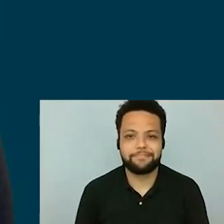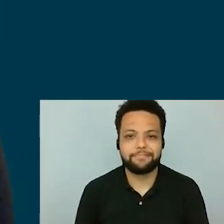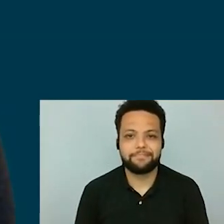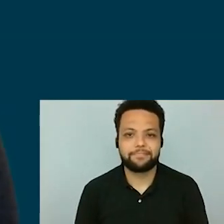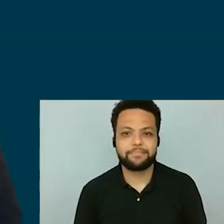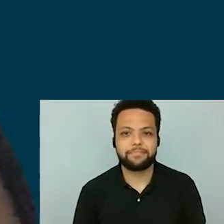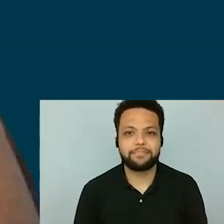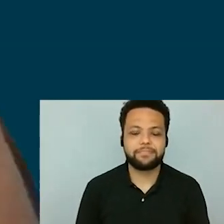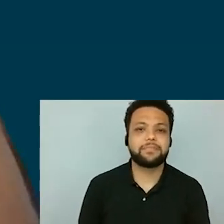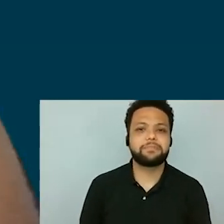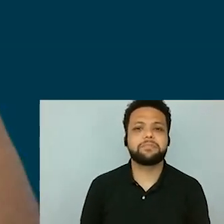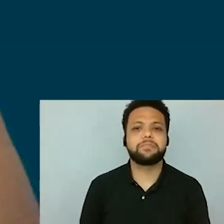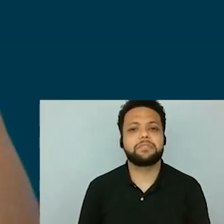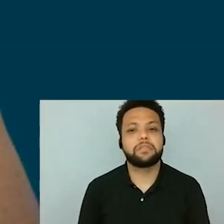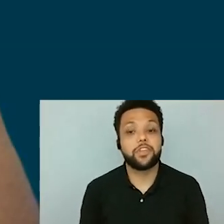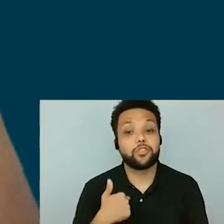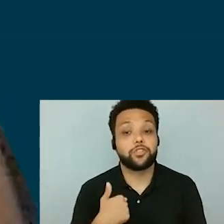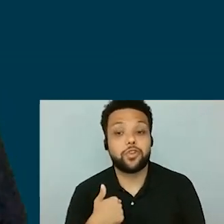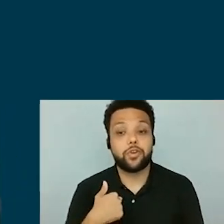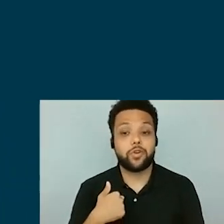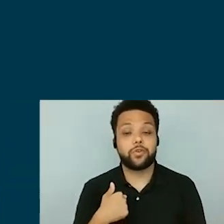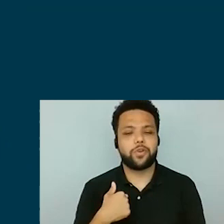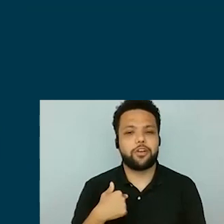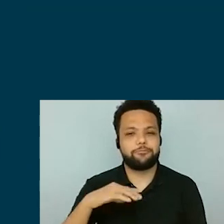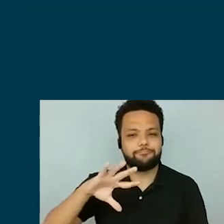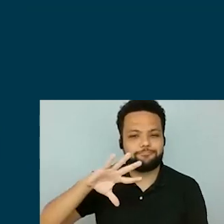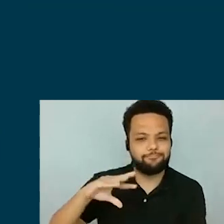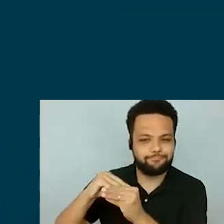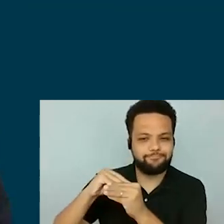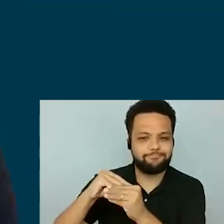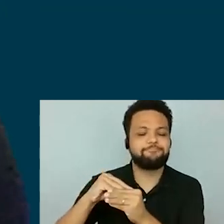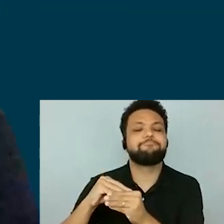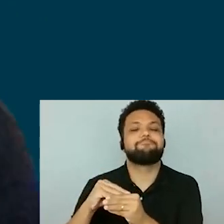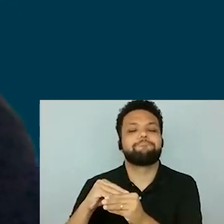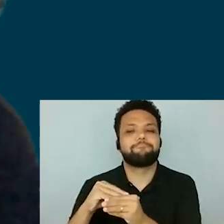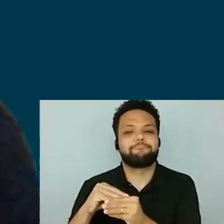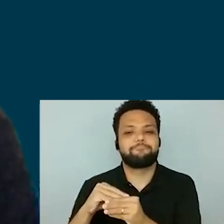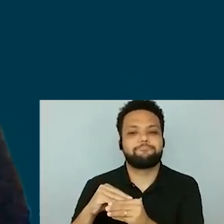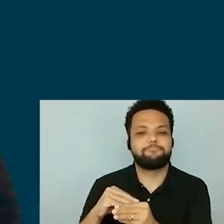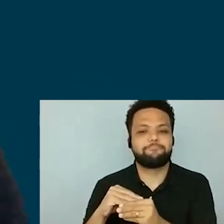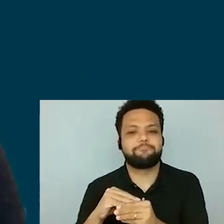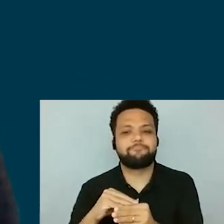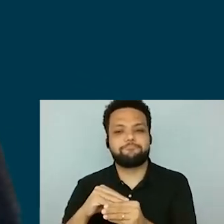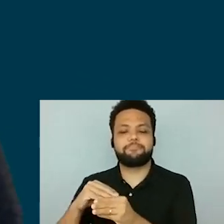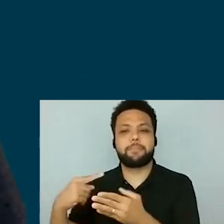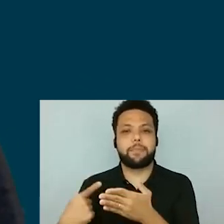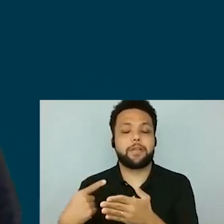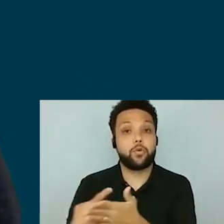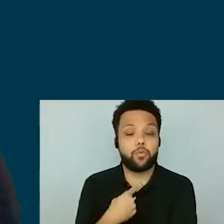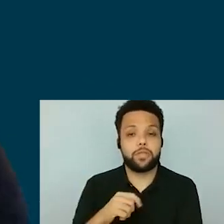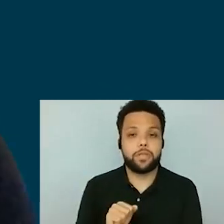Acho que eu ia só fazer um gancho com uma pergunta para completar, junto à pergunta do Augusto, que ele